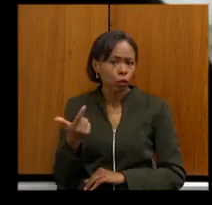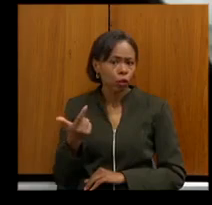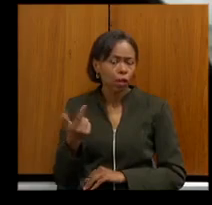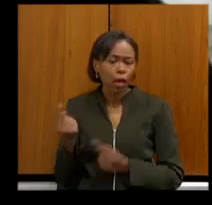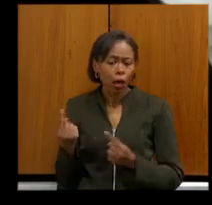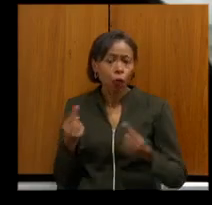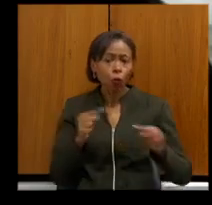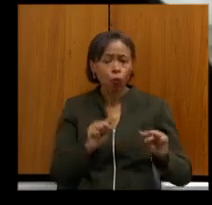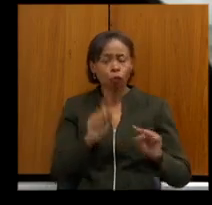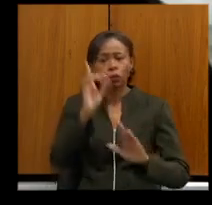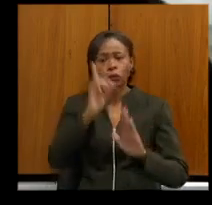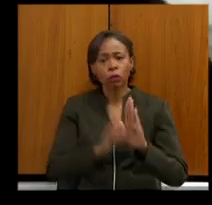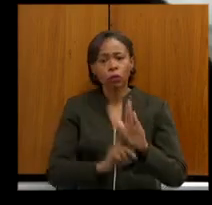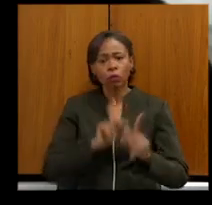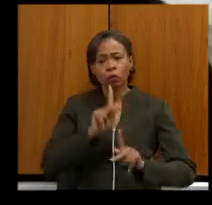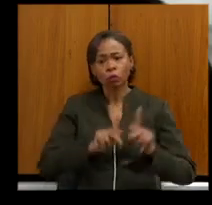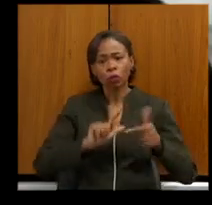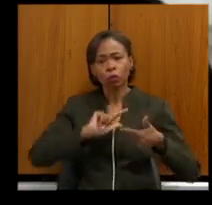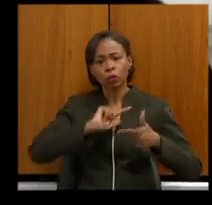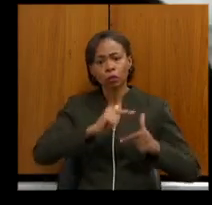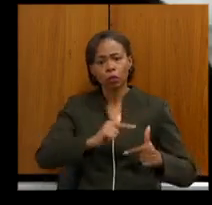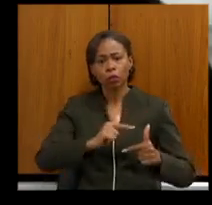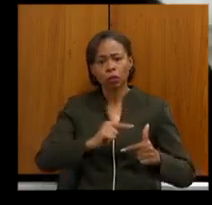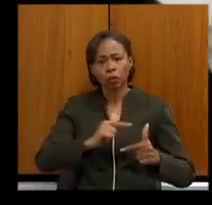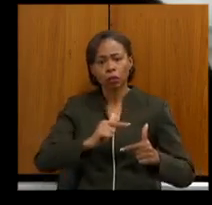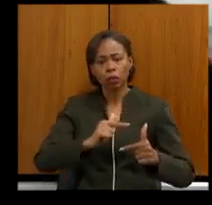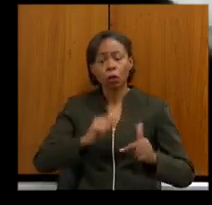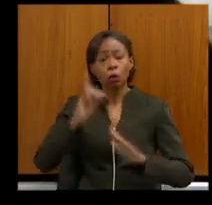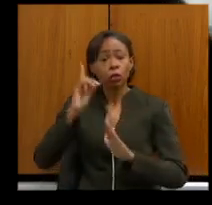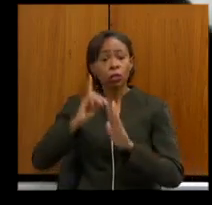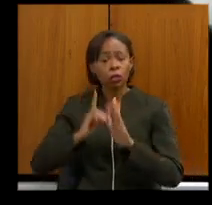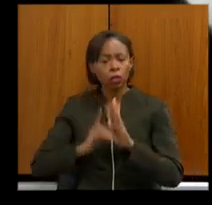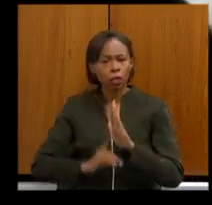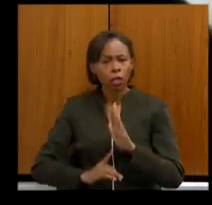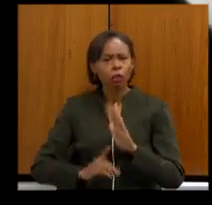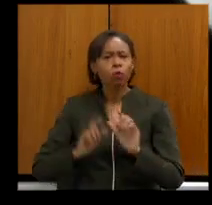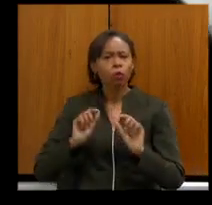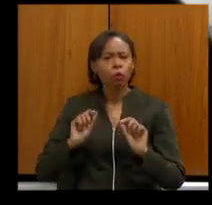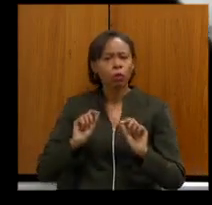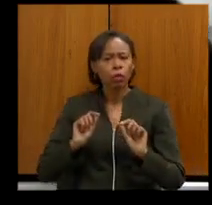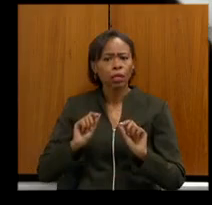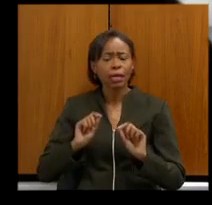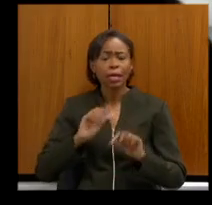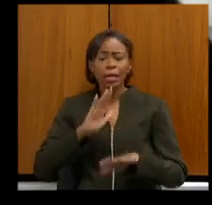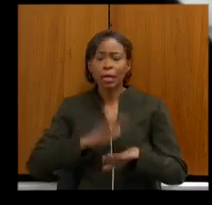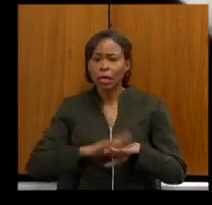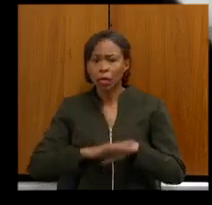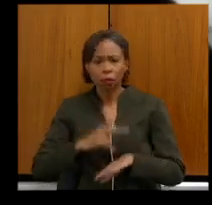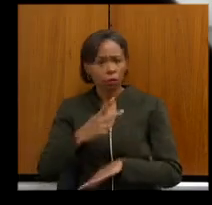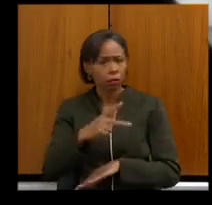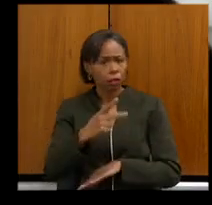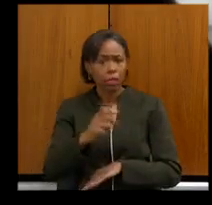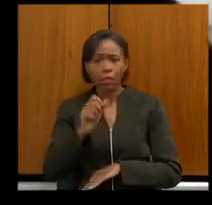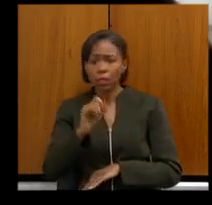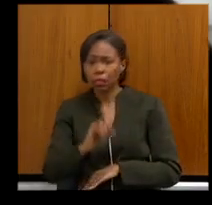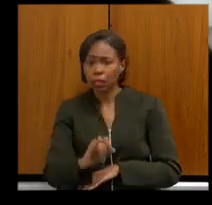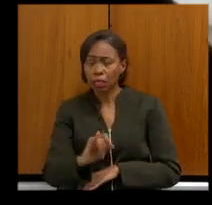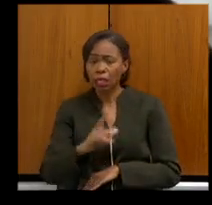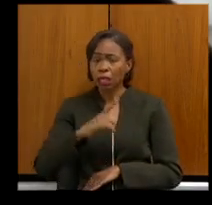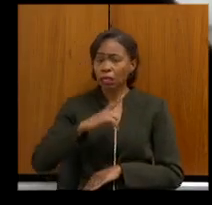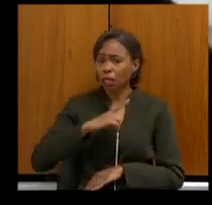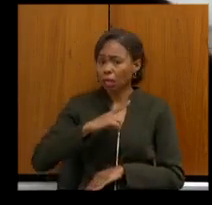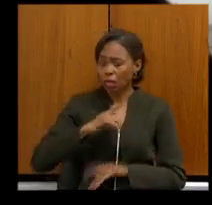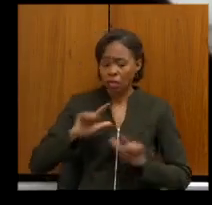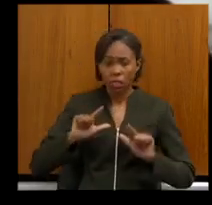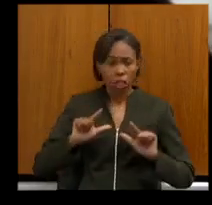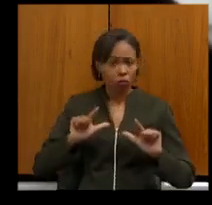direitos dos povos tradicionais a começar que o direito à autodeterminação Independente se possui ou não seu